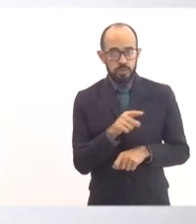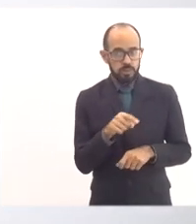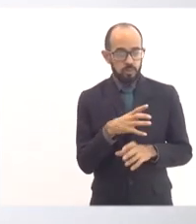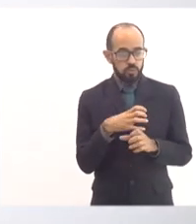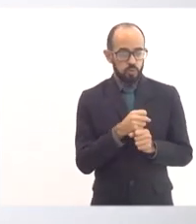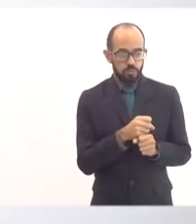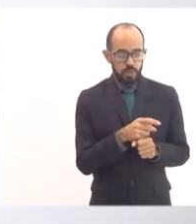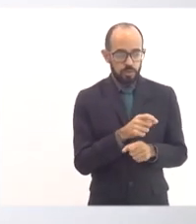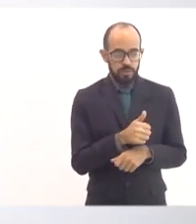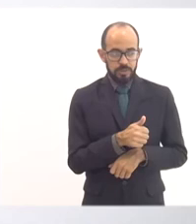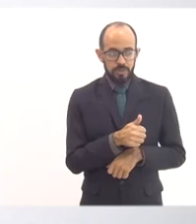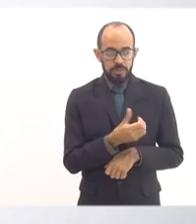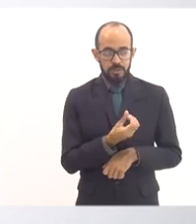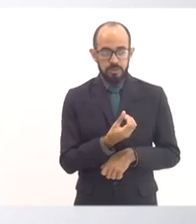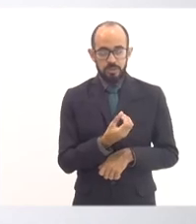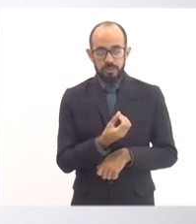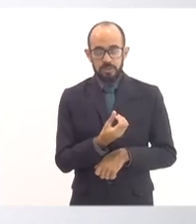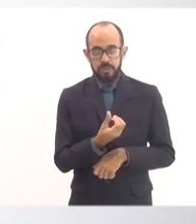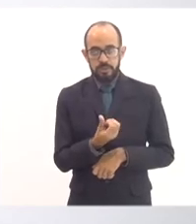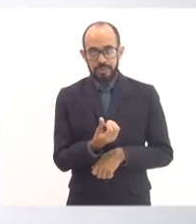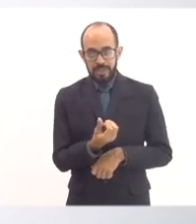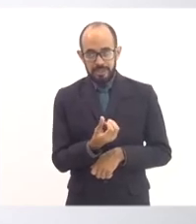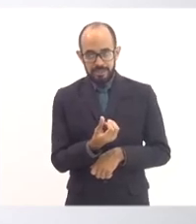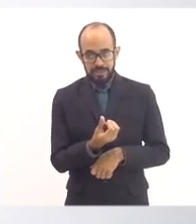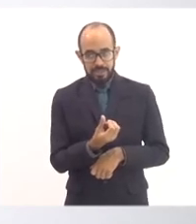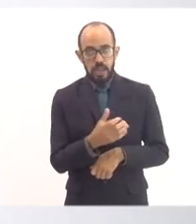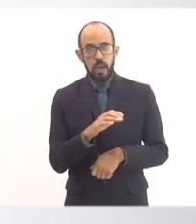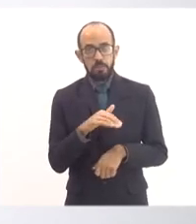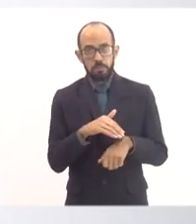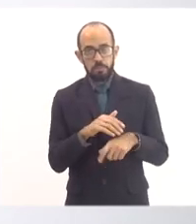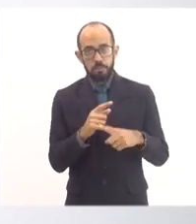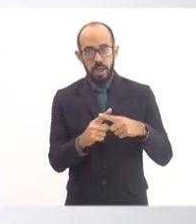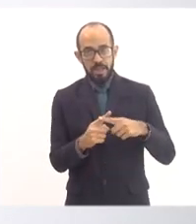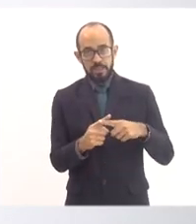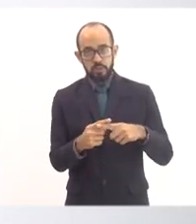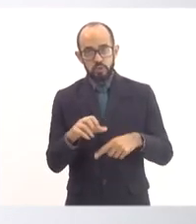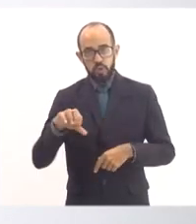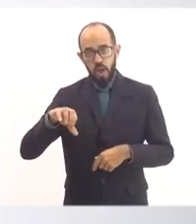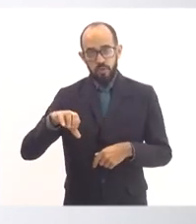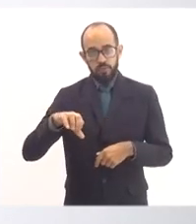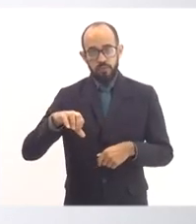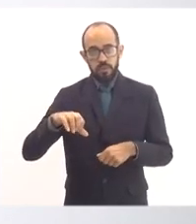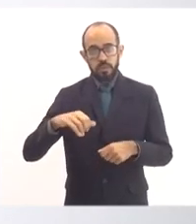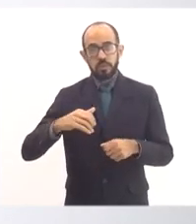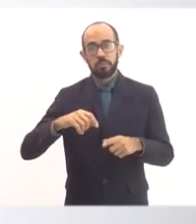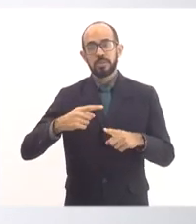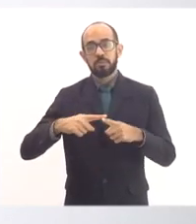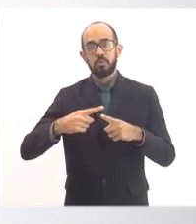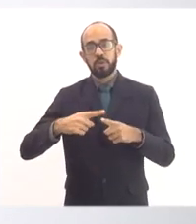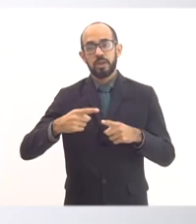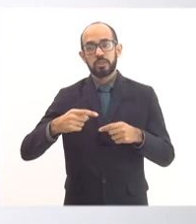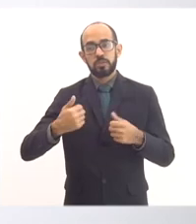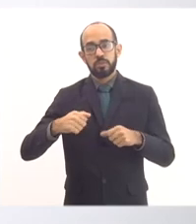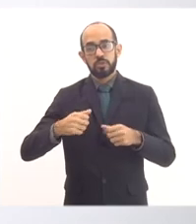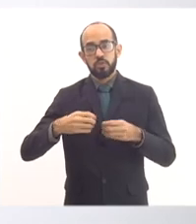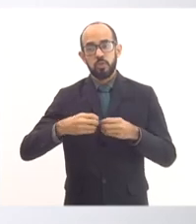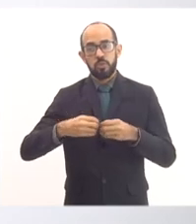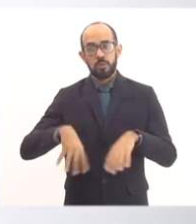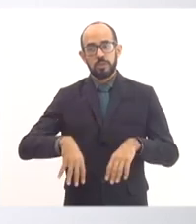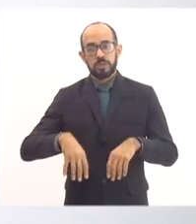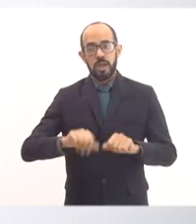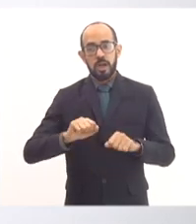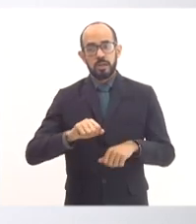9, mas a gente teve que fazer uma compensação financeira, medida compensatória de 71 dessas vagas para transformar para